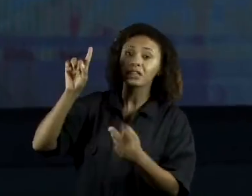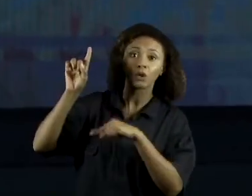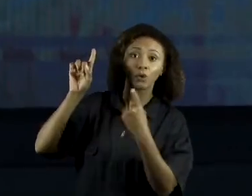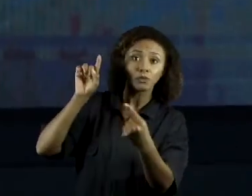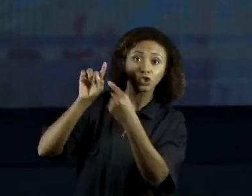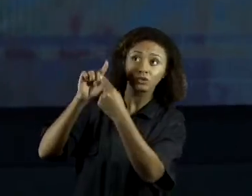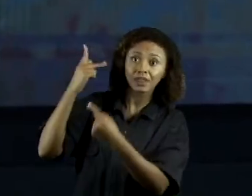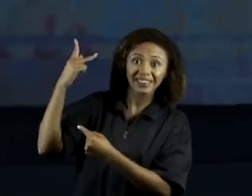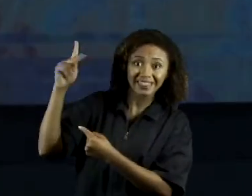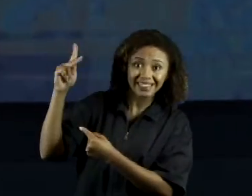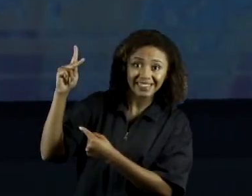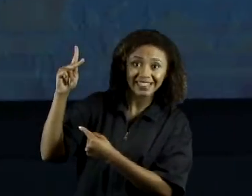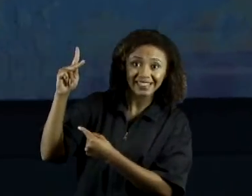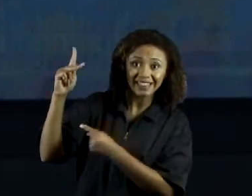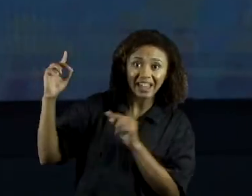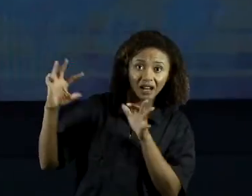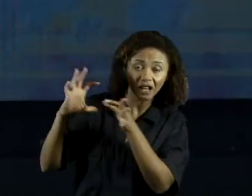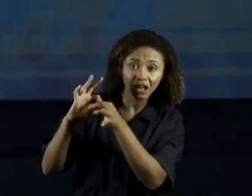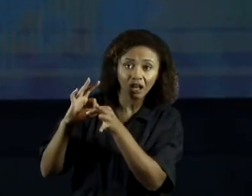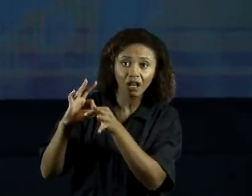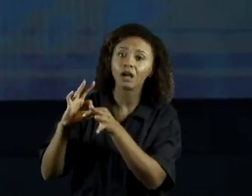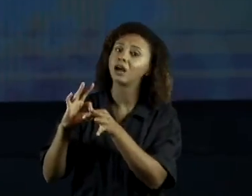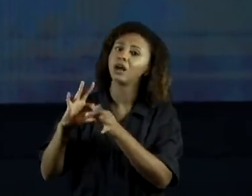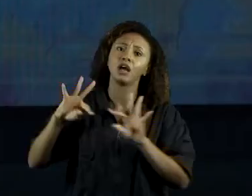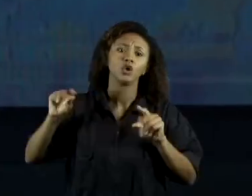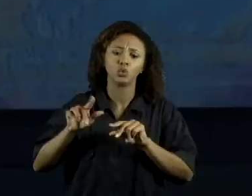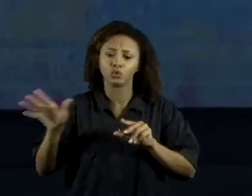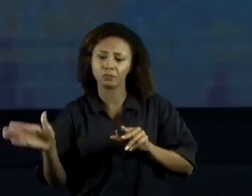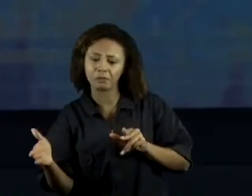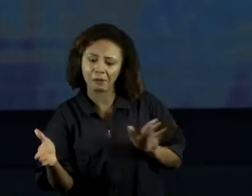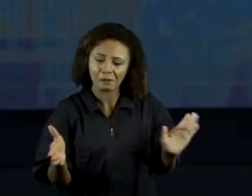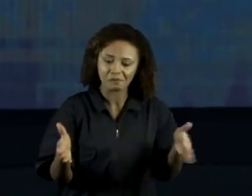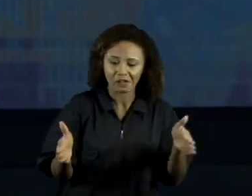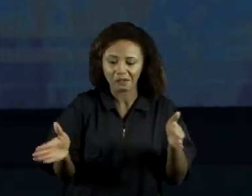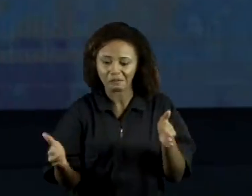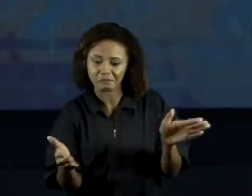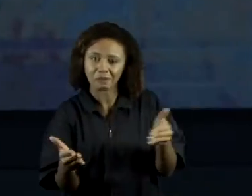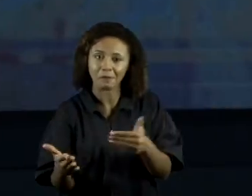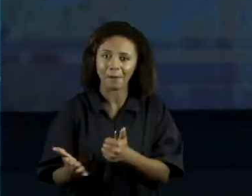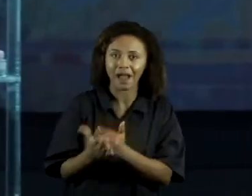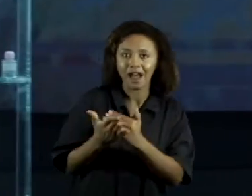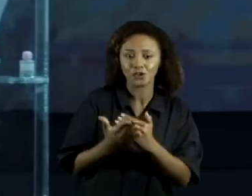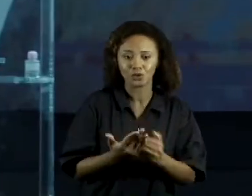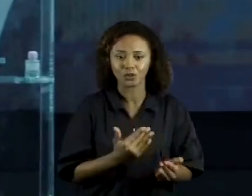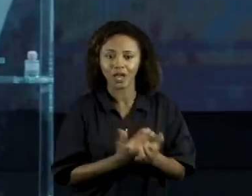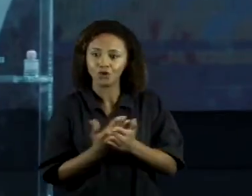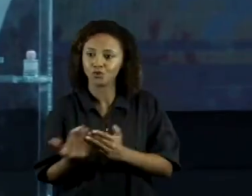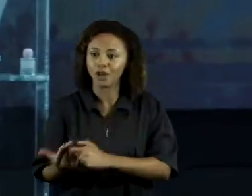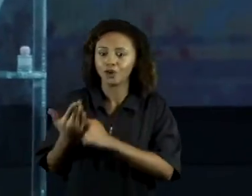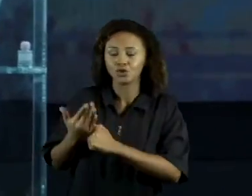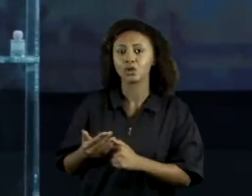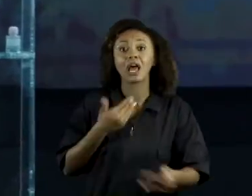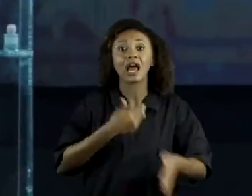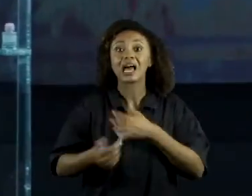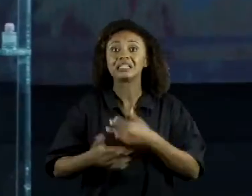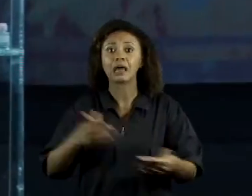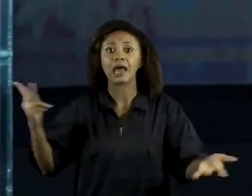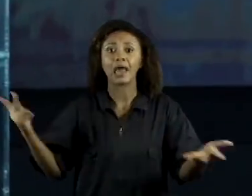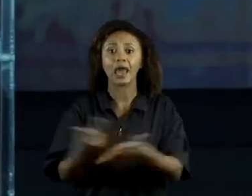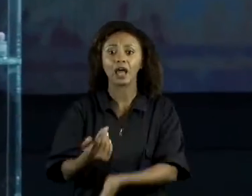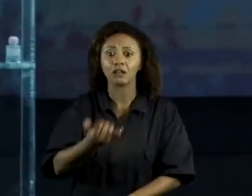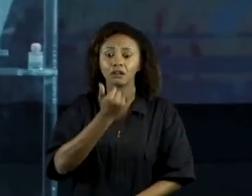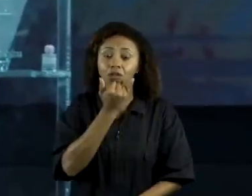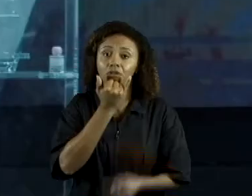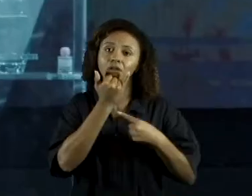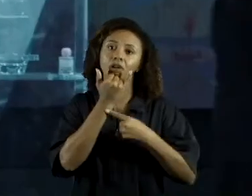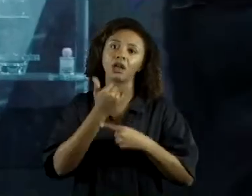vento te empurrando para o propósito e não contra ele. Amém, igreja? Até quando algo acontece de errado, é para o